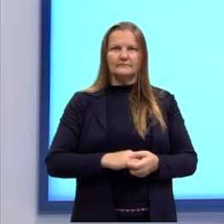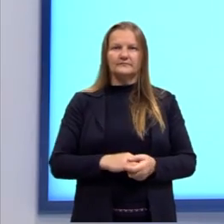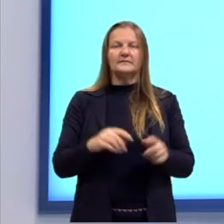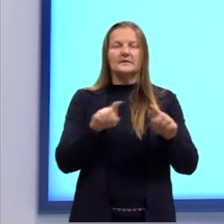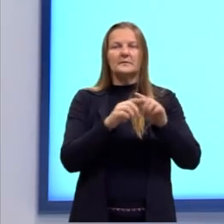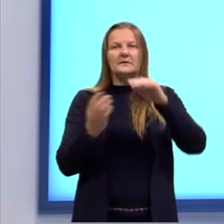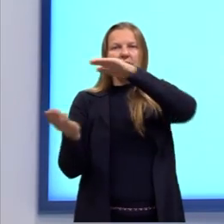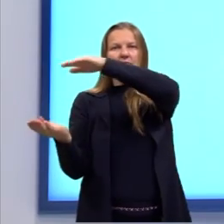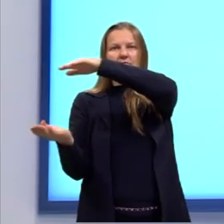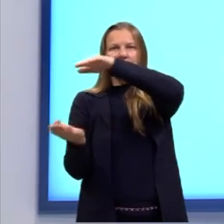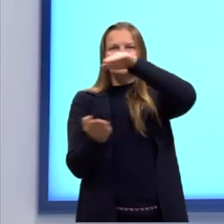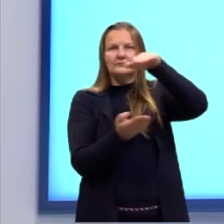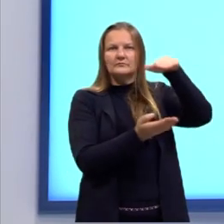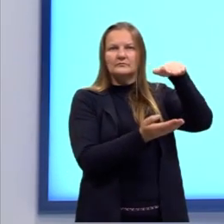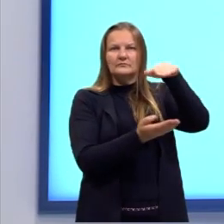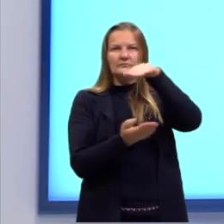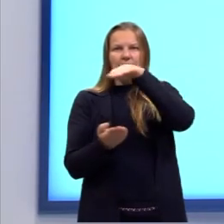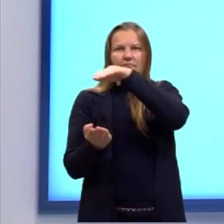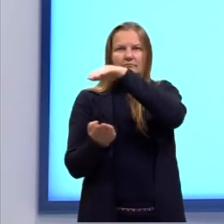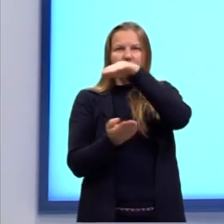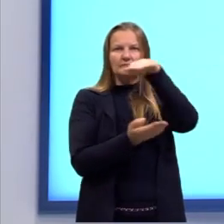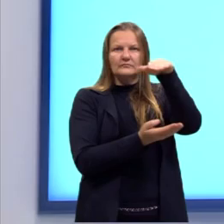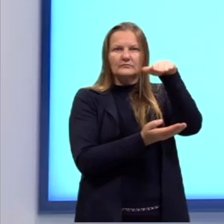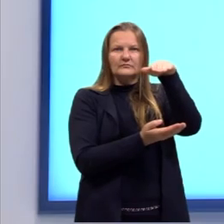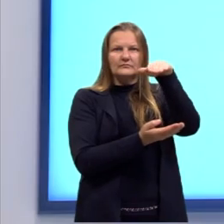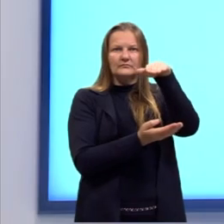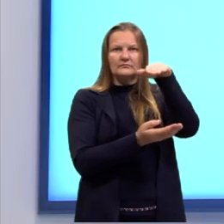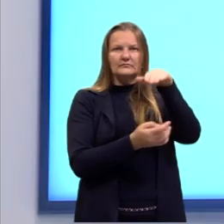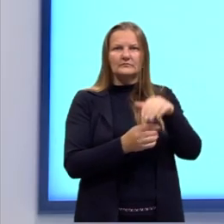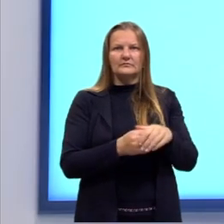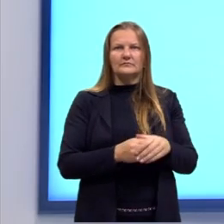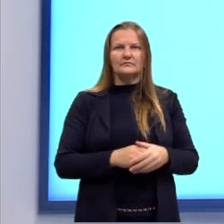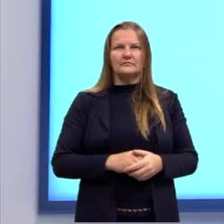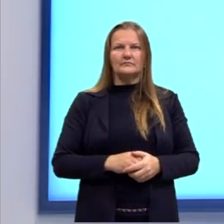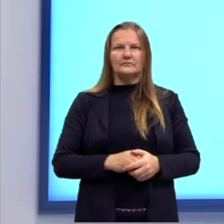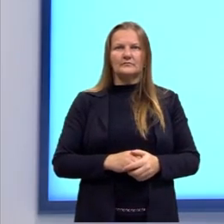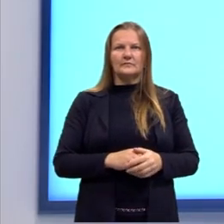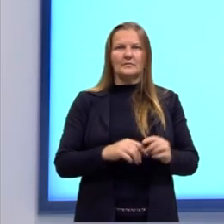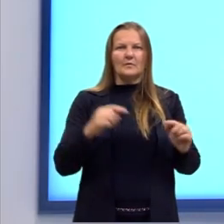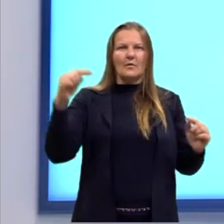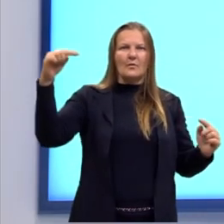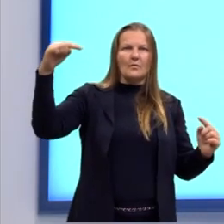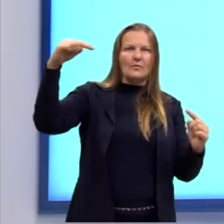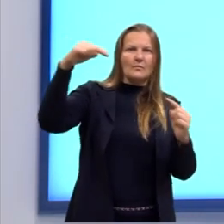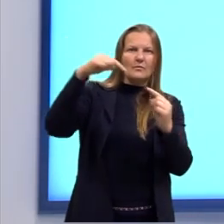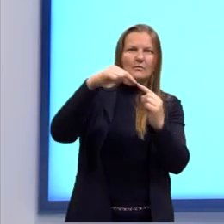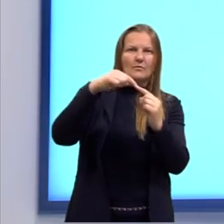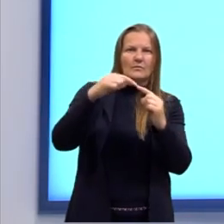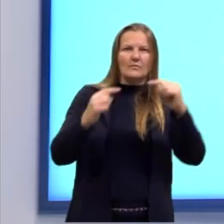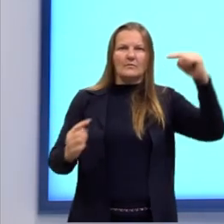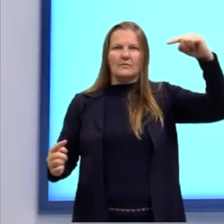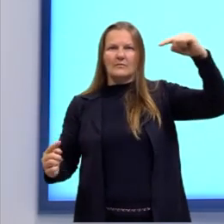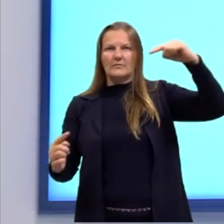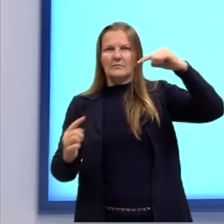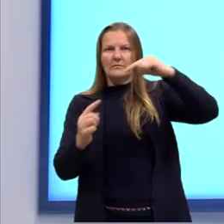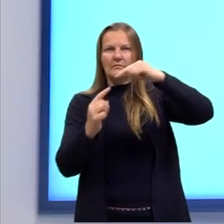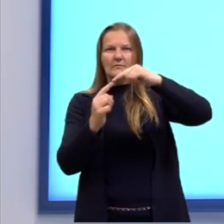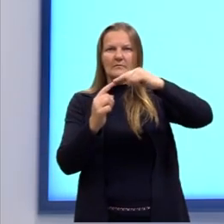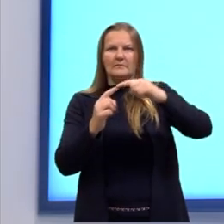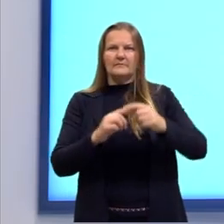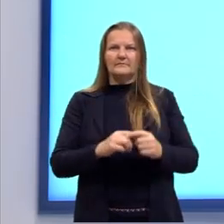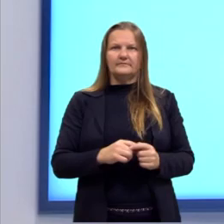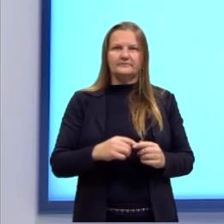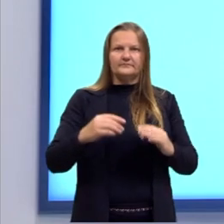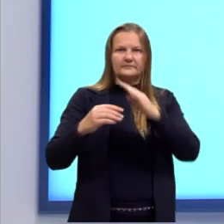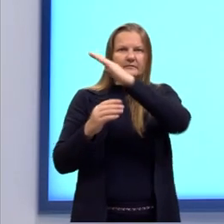que ligam os segmentos não com o vivos ou ainda os vértices ali opostos né então nós